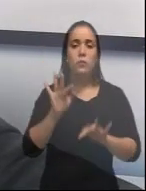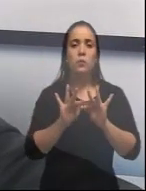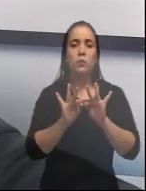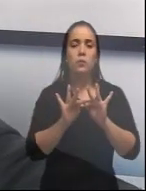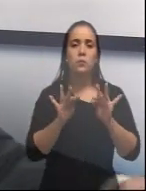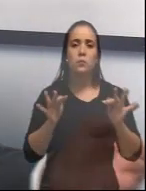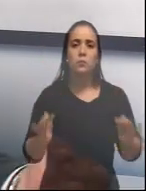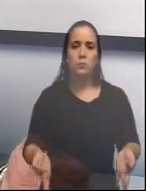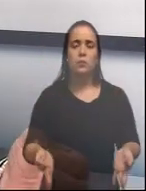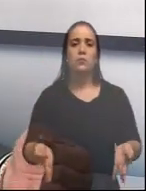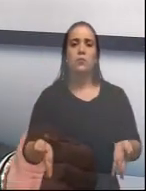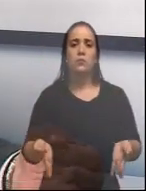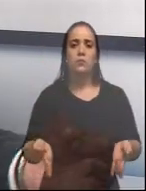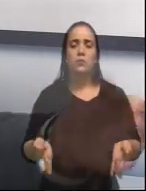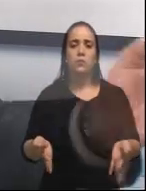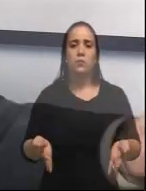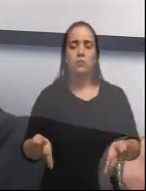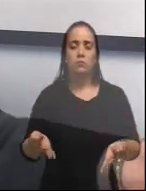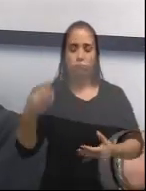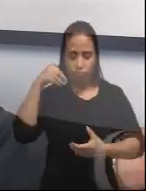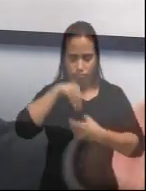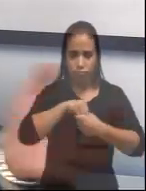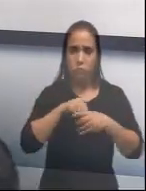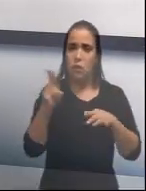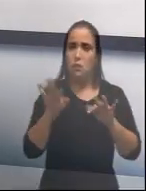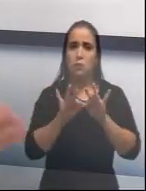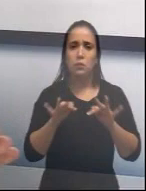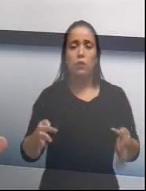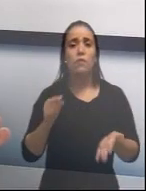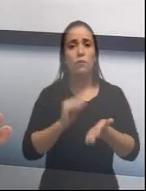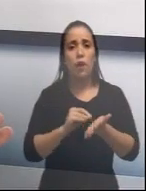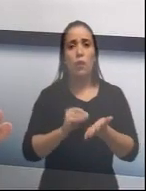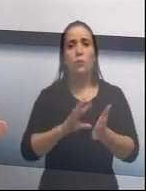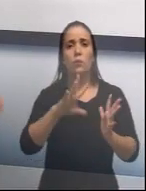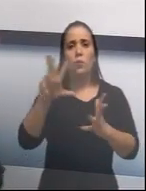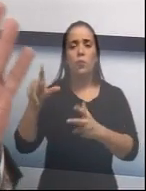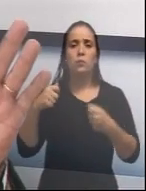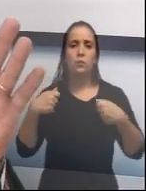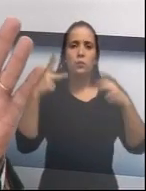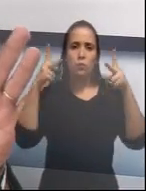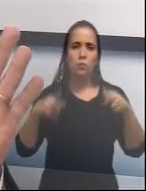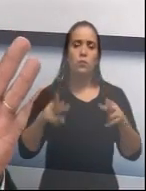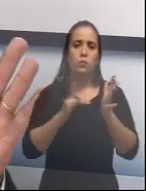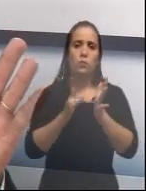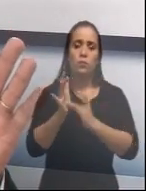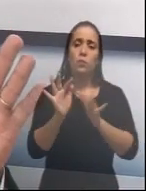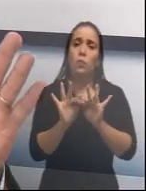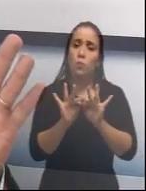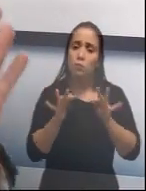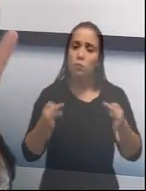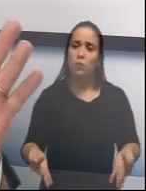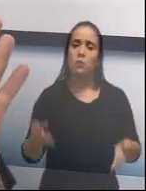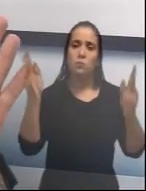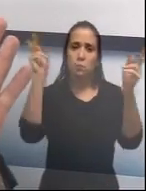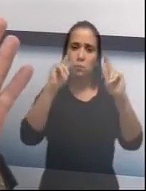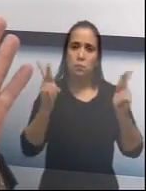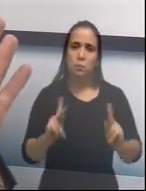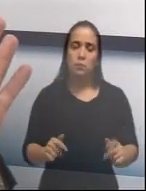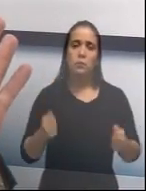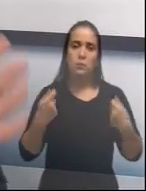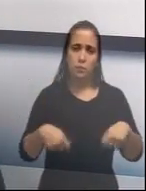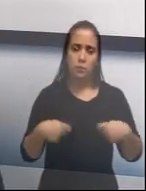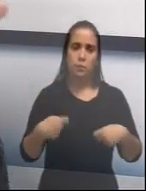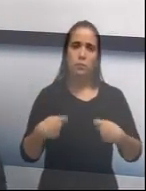humilde, Luiz, por essência, e pacífico. É só o que falta no mundo de hoje. É humildade e paz,